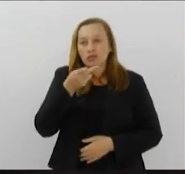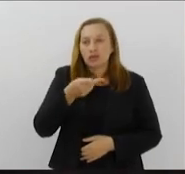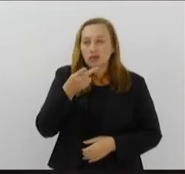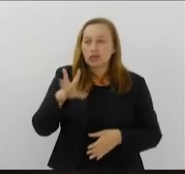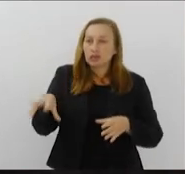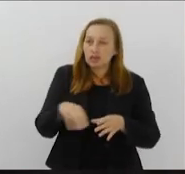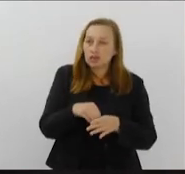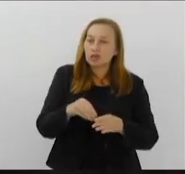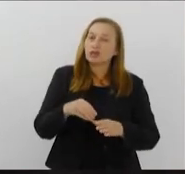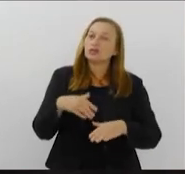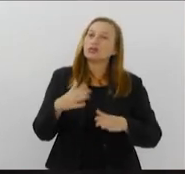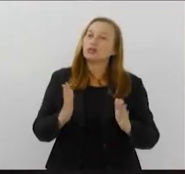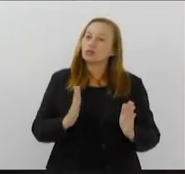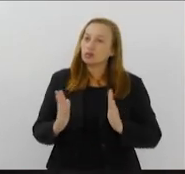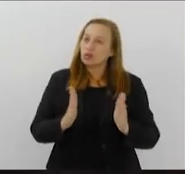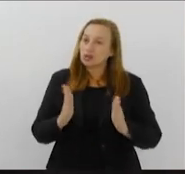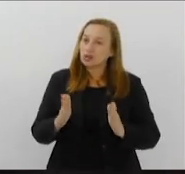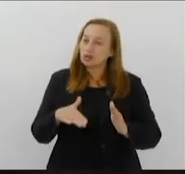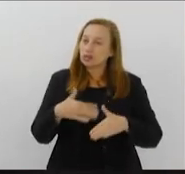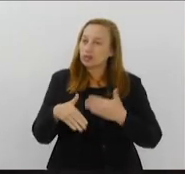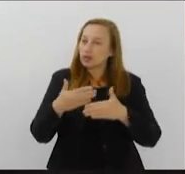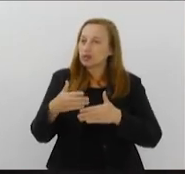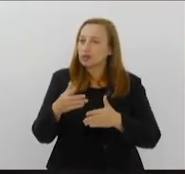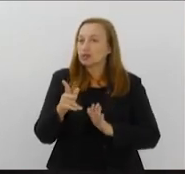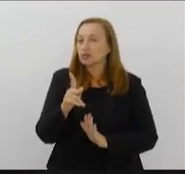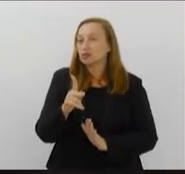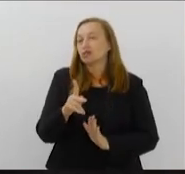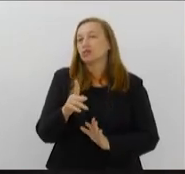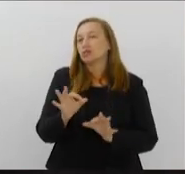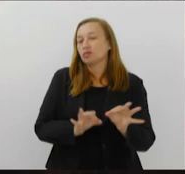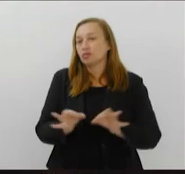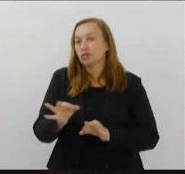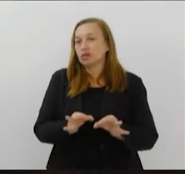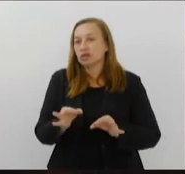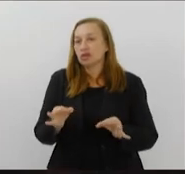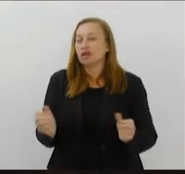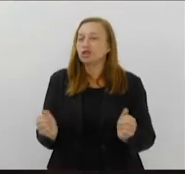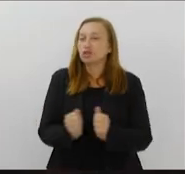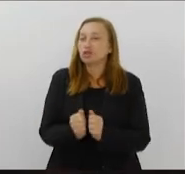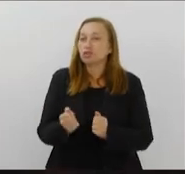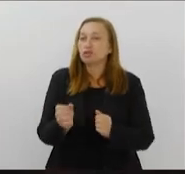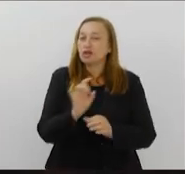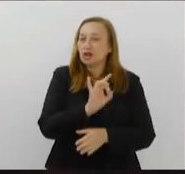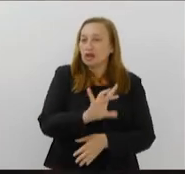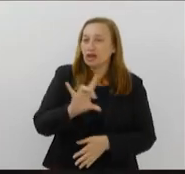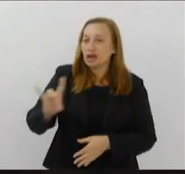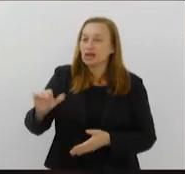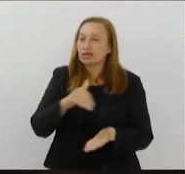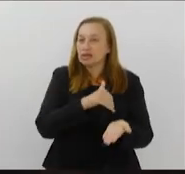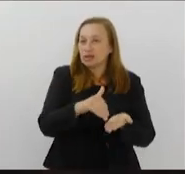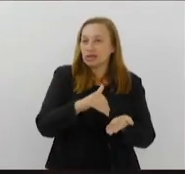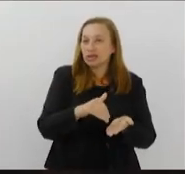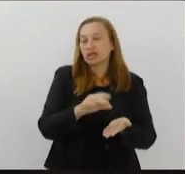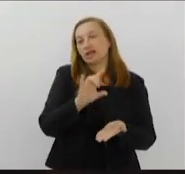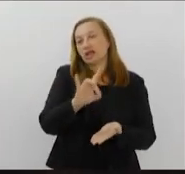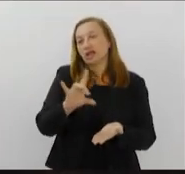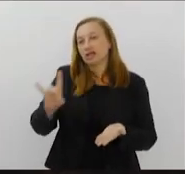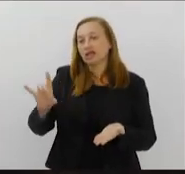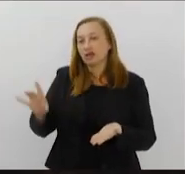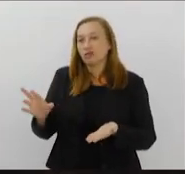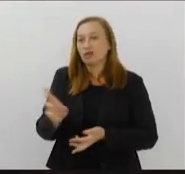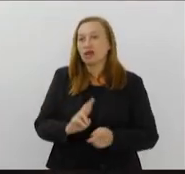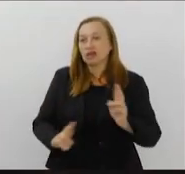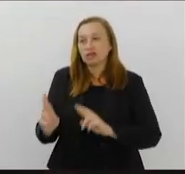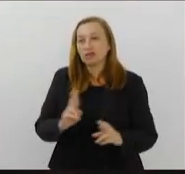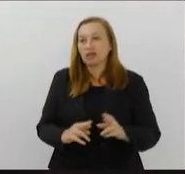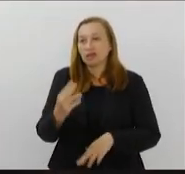dentro do processo de elaboração do plano, né, haverá participação de todas as secretarias, cada um, né, relativa à sua pasta. Então, essa é uma